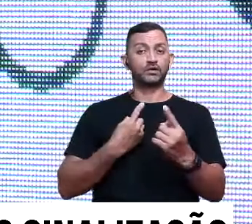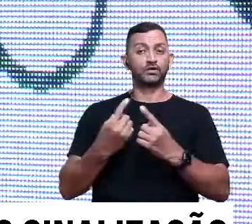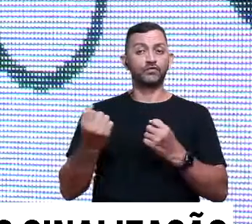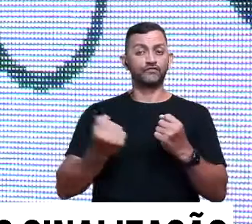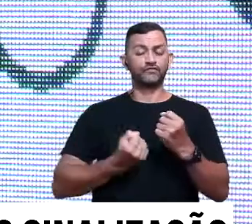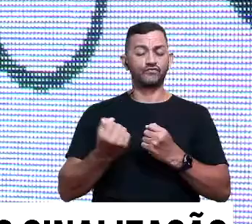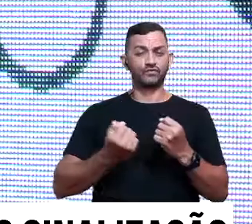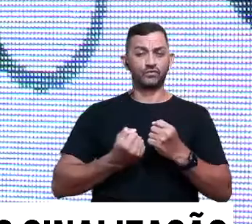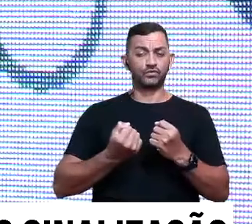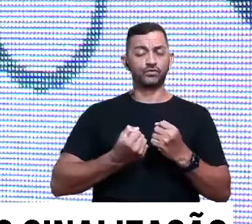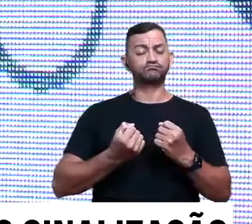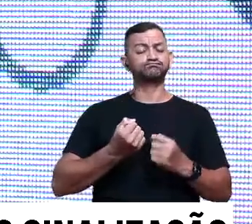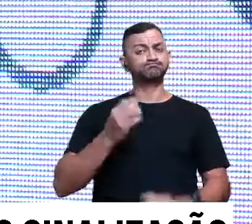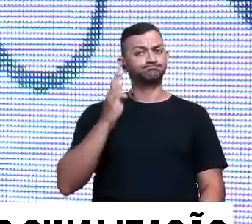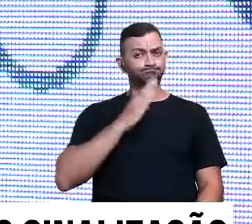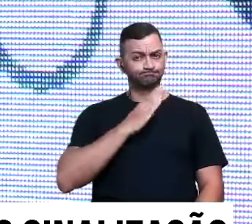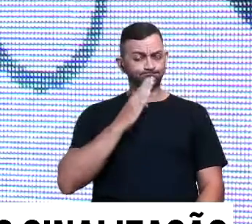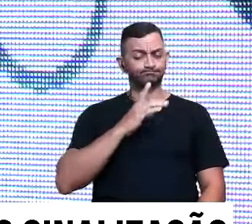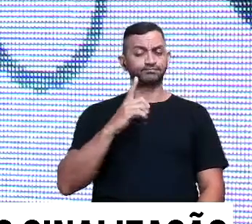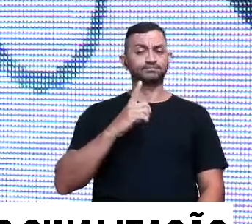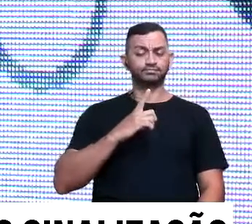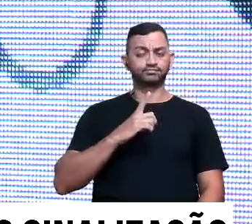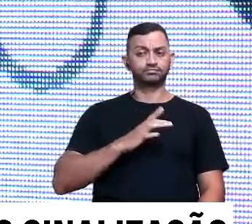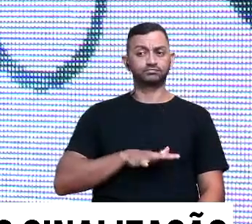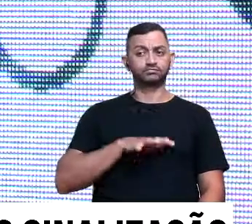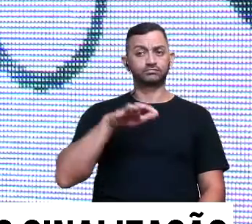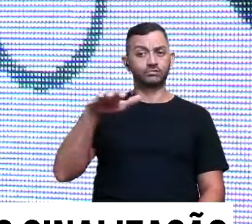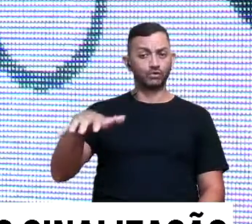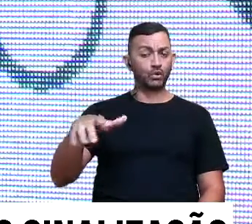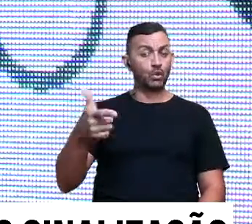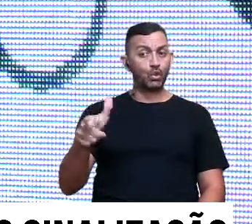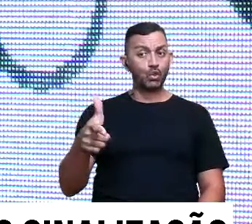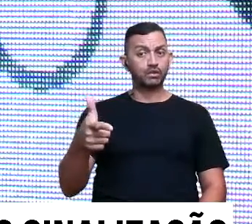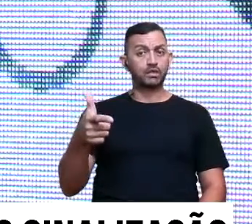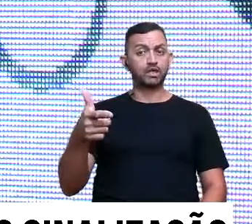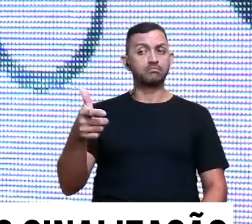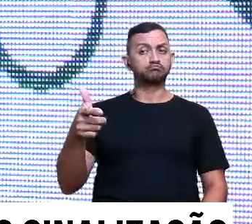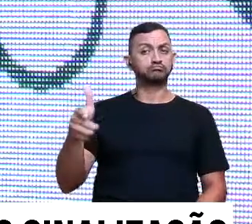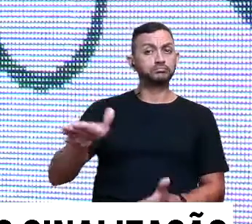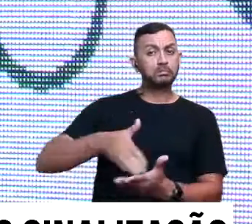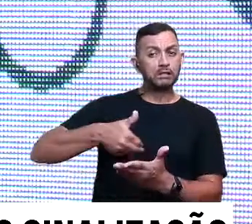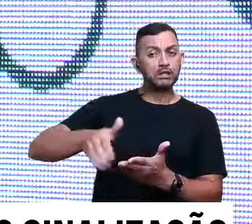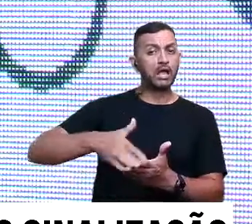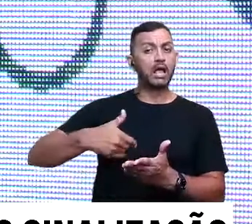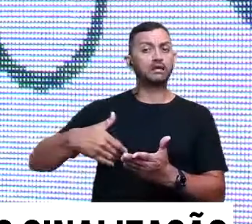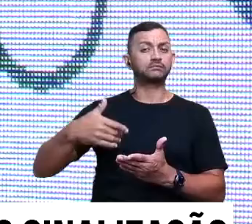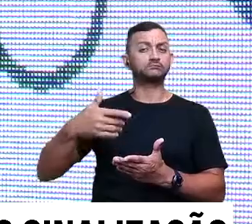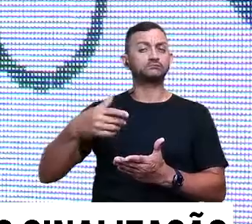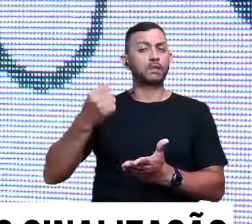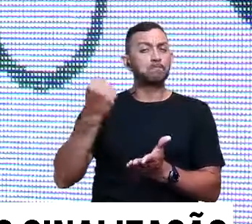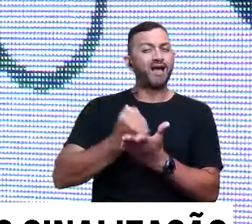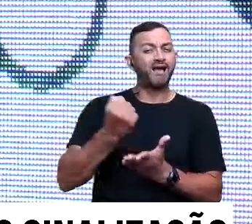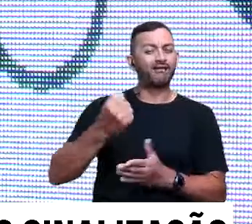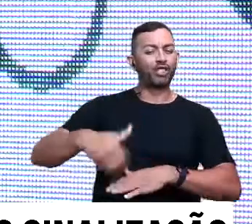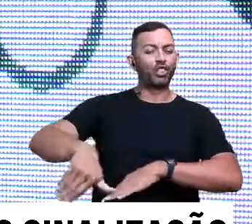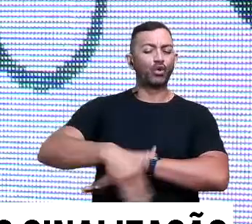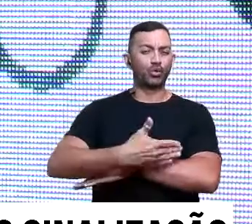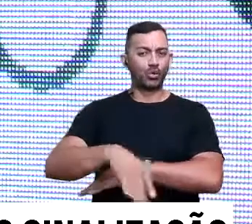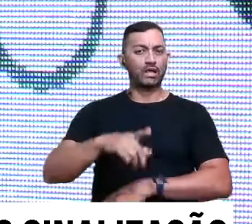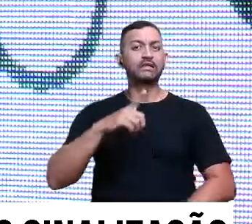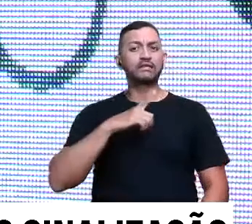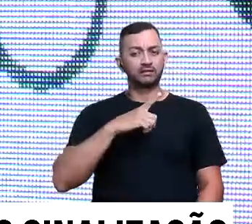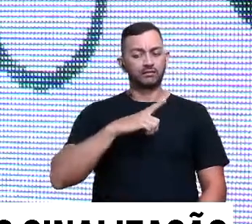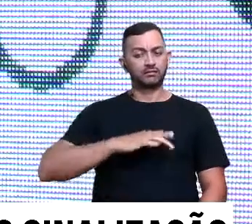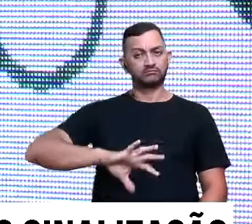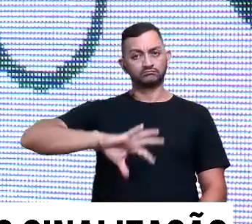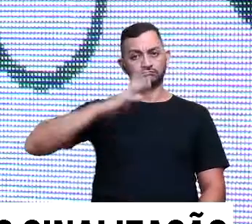fluxo de veículos intenso diariamente, e aí você vai para um lugar onde não tem sinalização pública, em uma rua, em um bairro, e